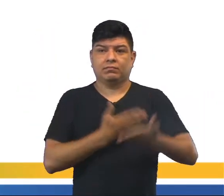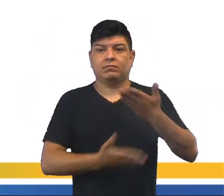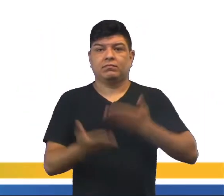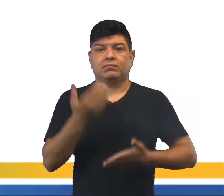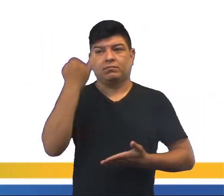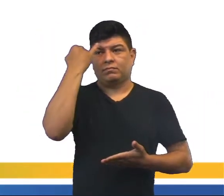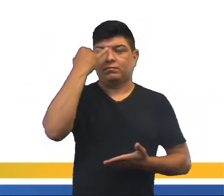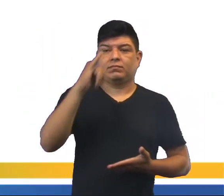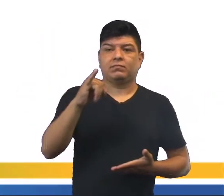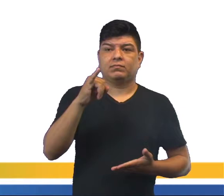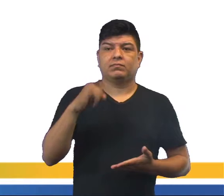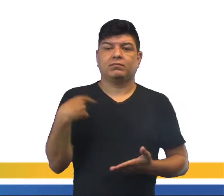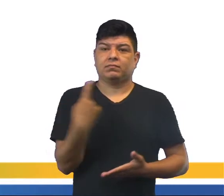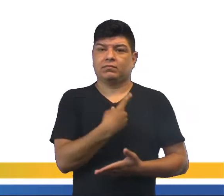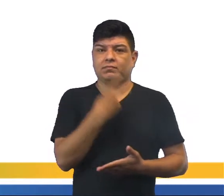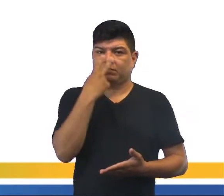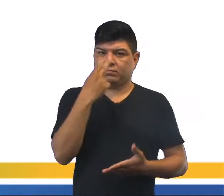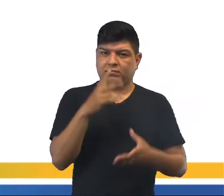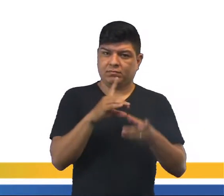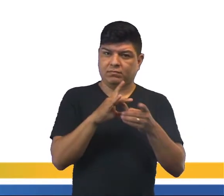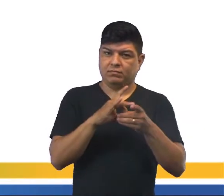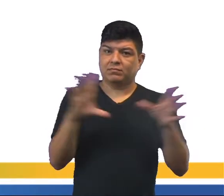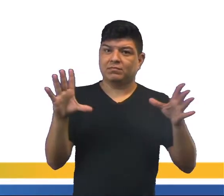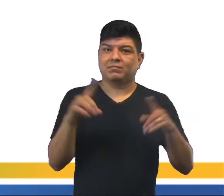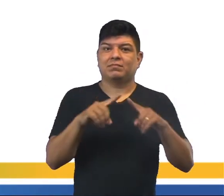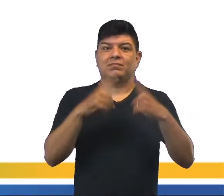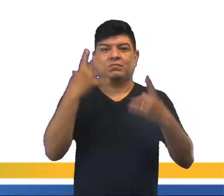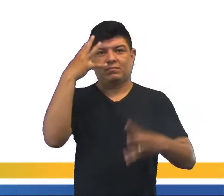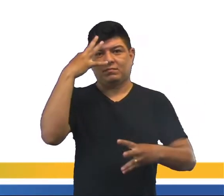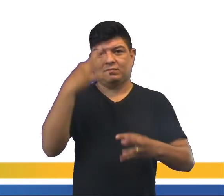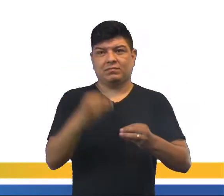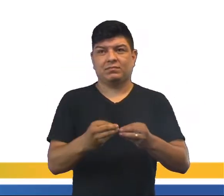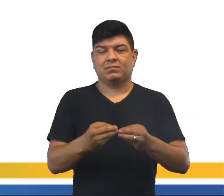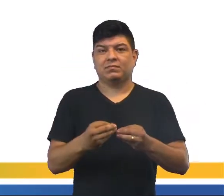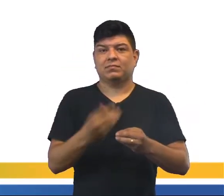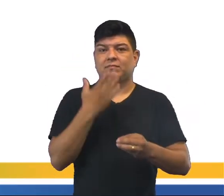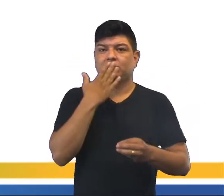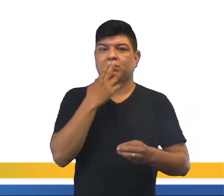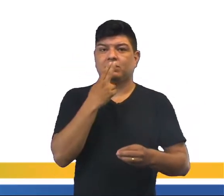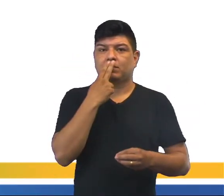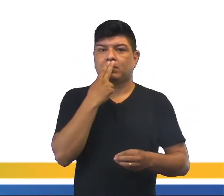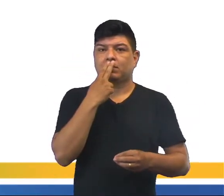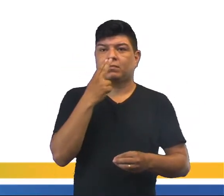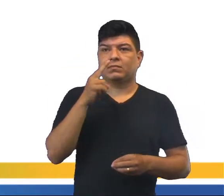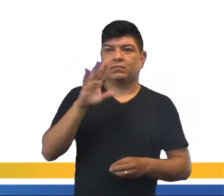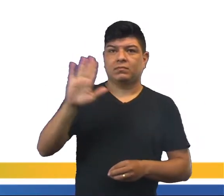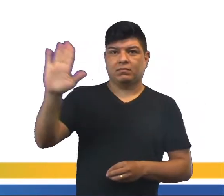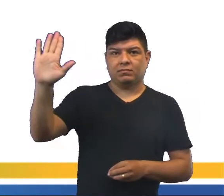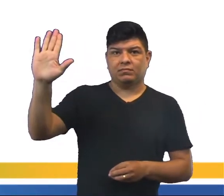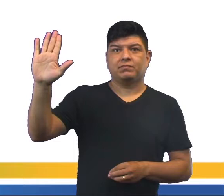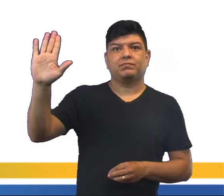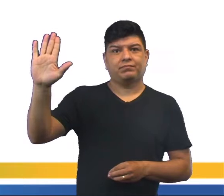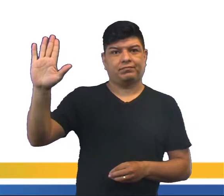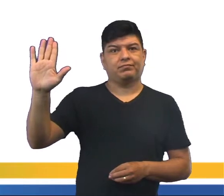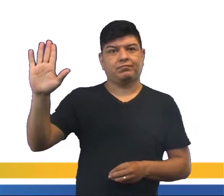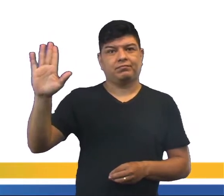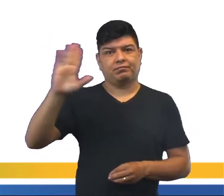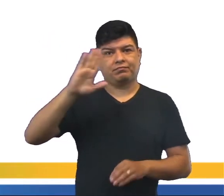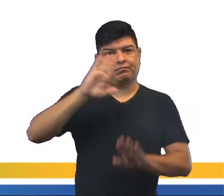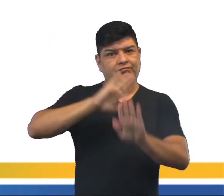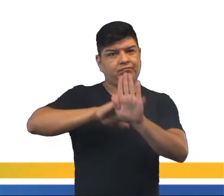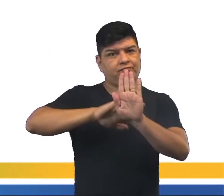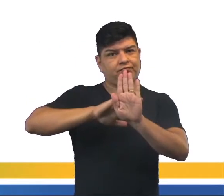ideia de que estamos numa democracia, mesmo sabendo que Hitler era adepto a um regime completamente